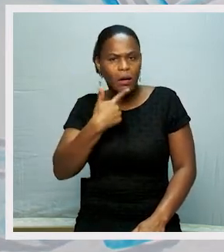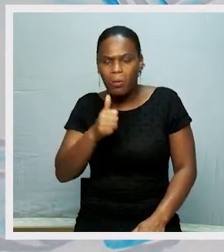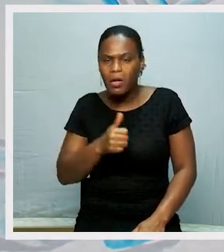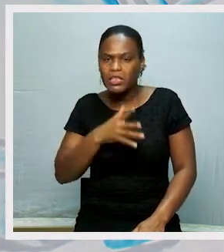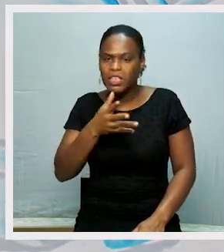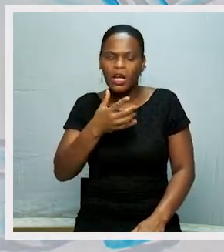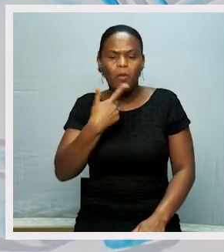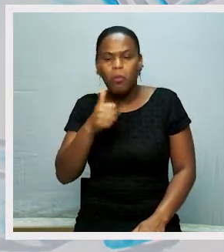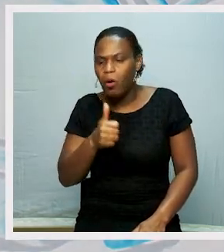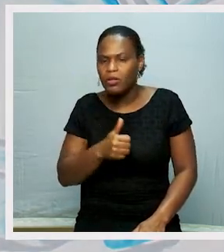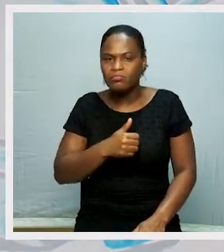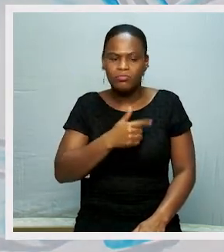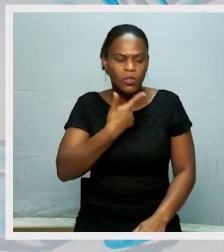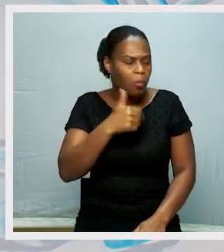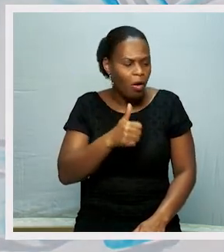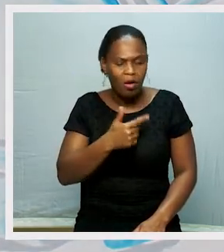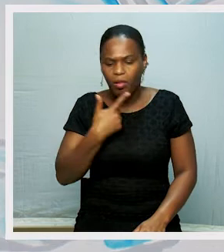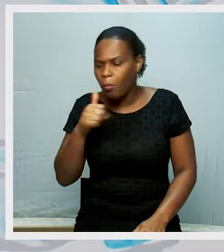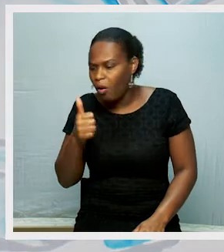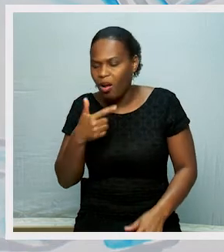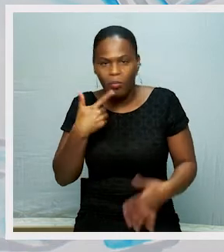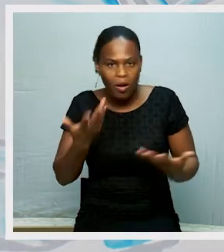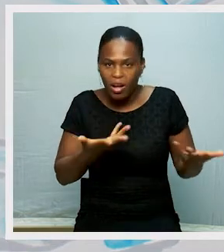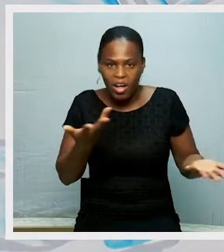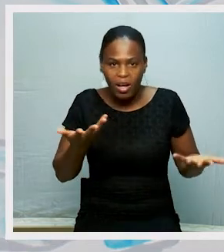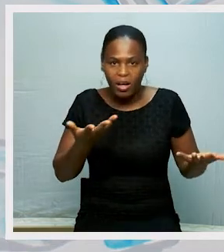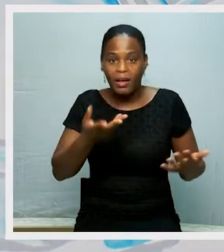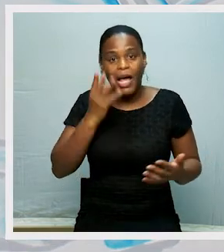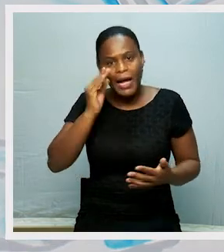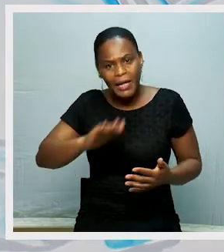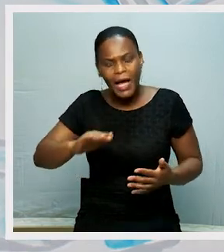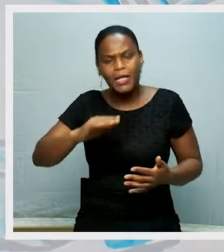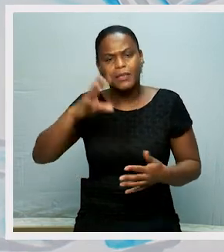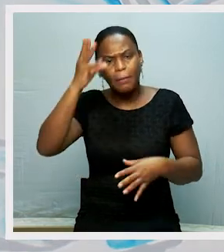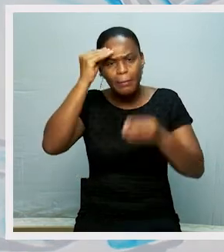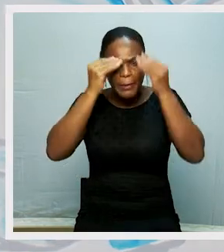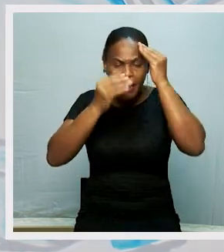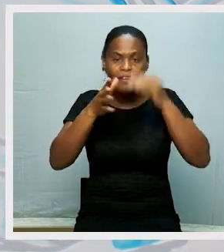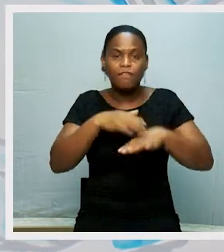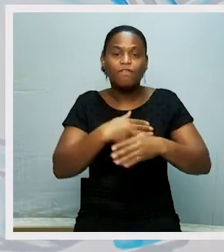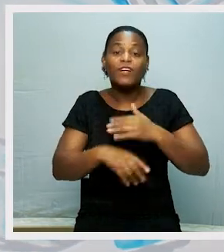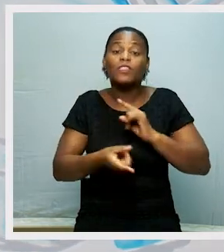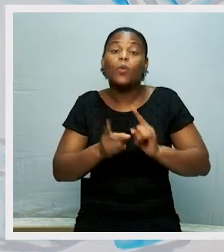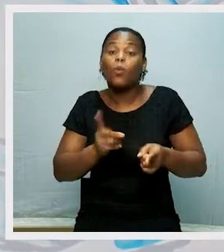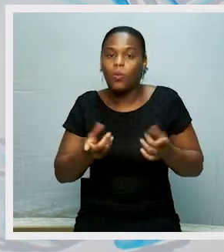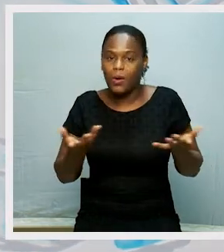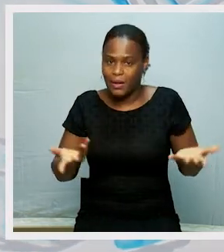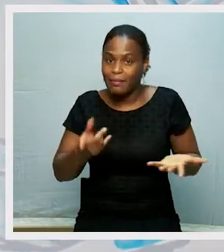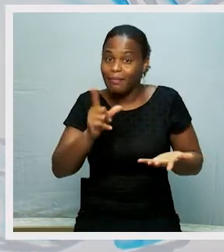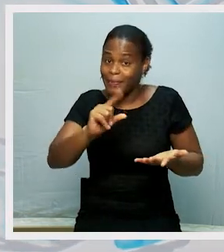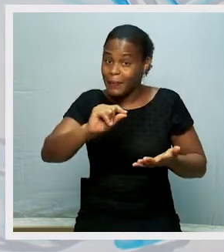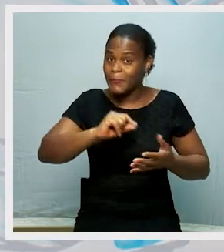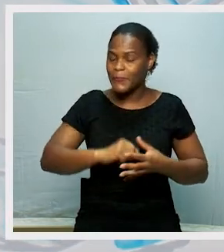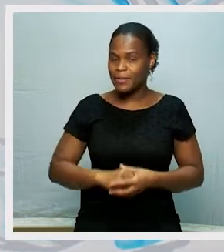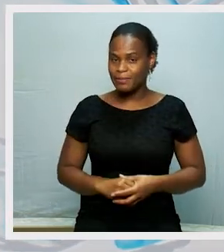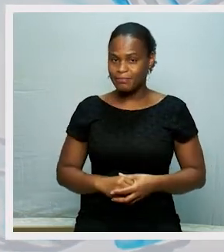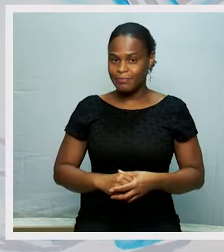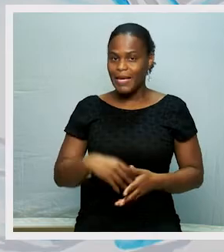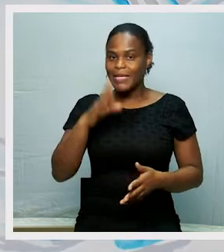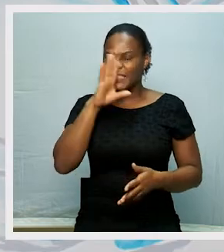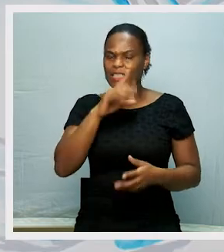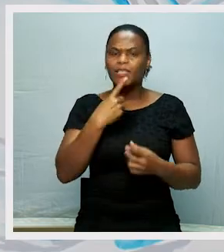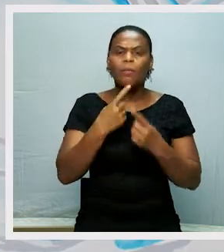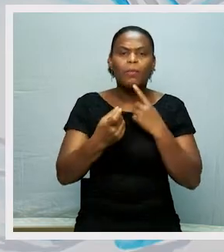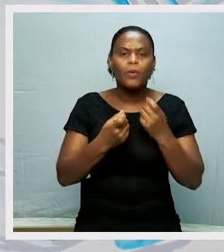mundo de não pode, não pode, não pode, não pode, não deve, não deve. A criança tem que aprender também o que se deve fazer. E neste caso,